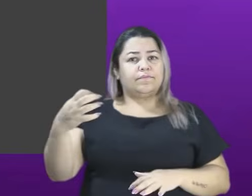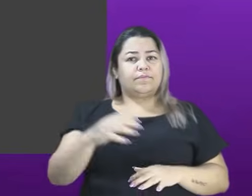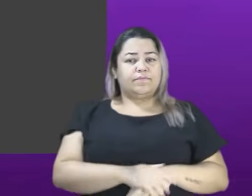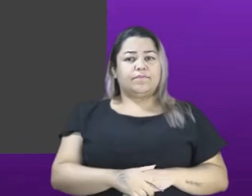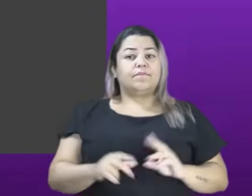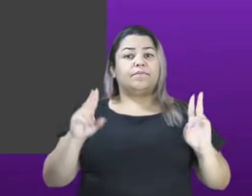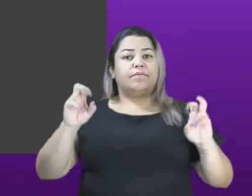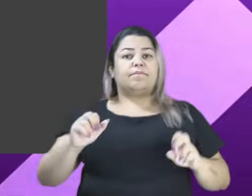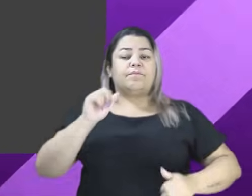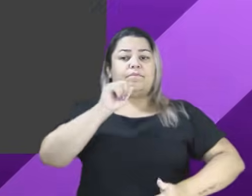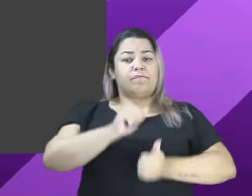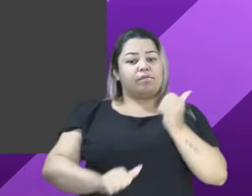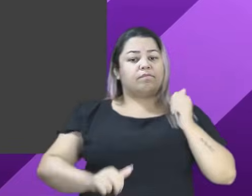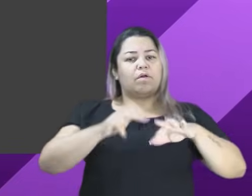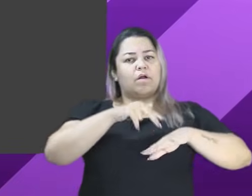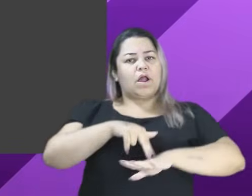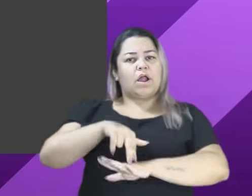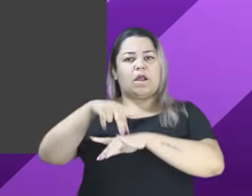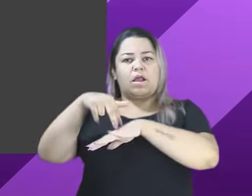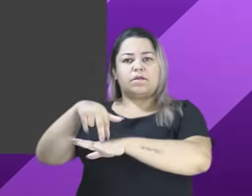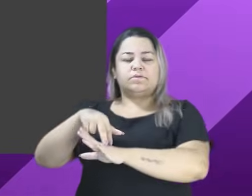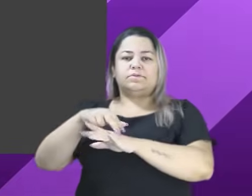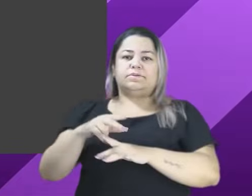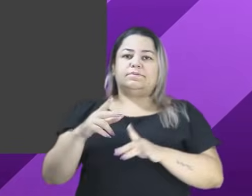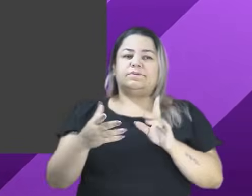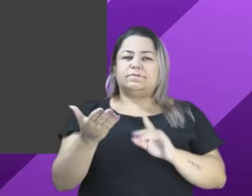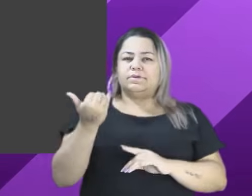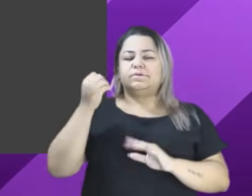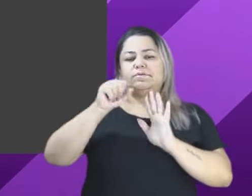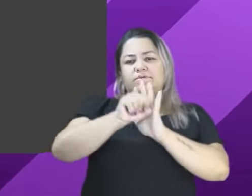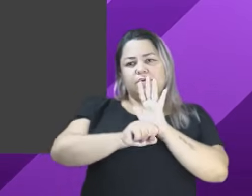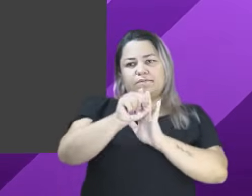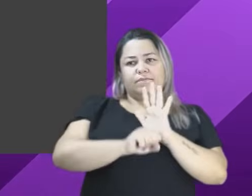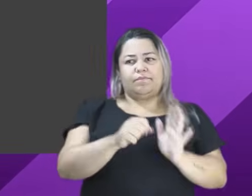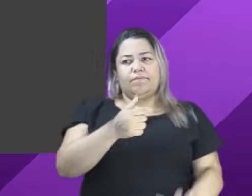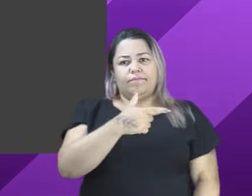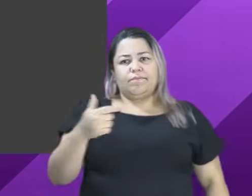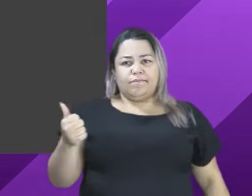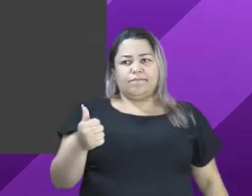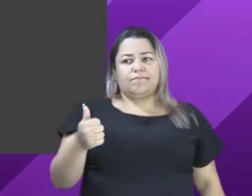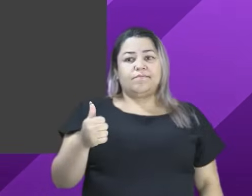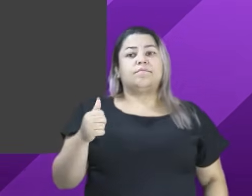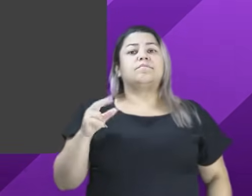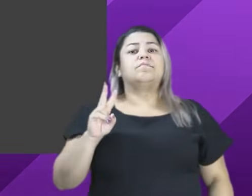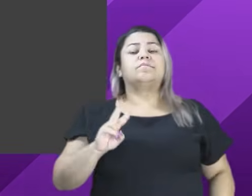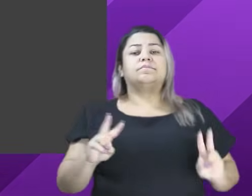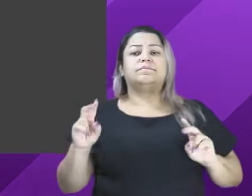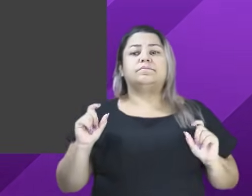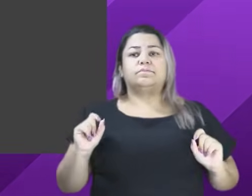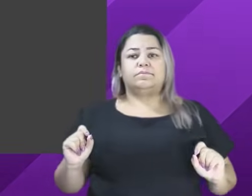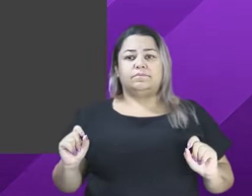o esporte, sobre o surf, né, são encontrados desde o século XII, né? A priori foram vistos, né,